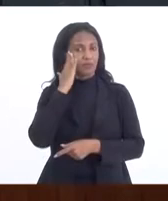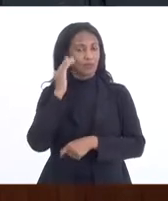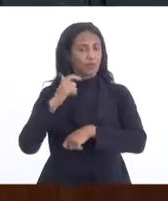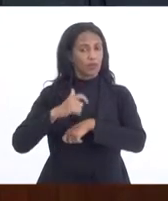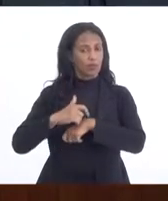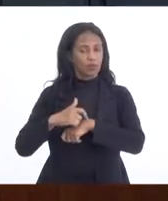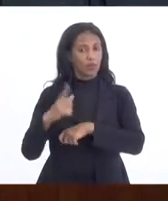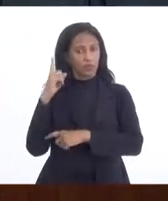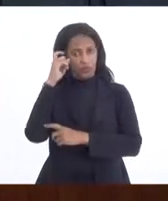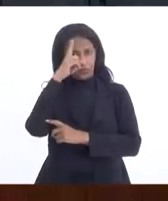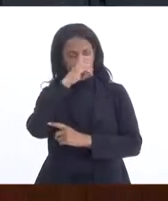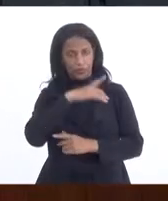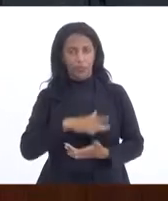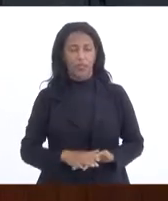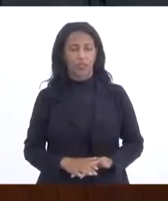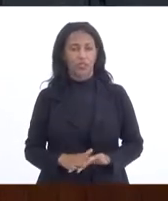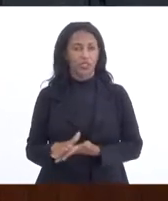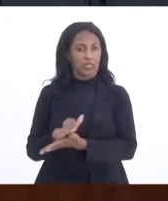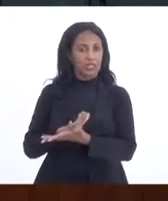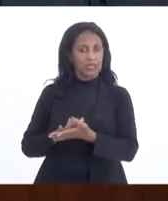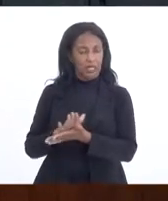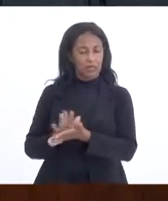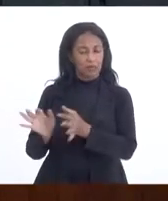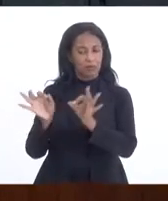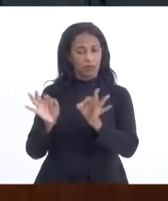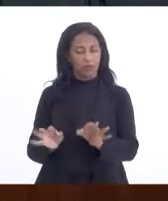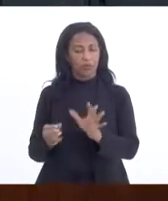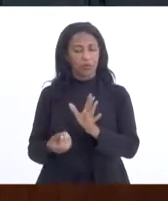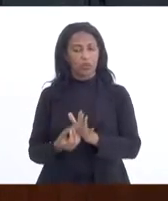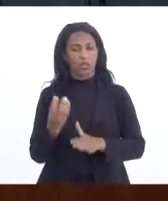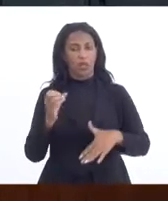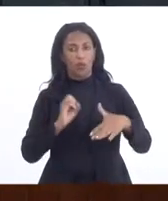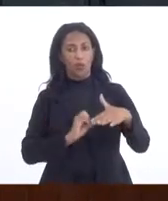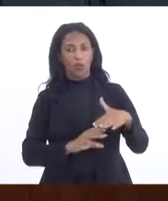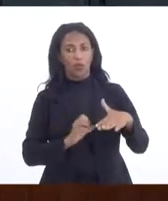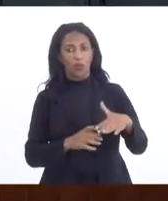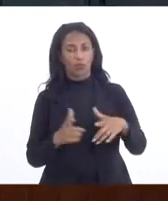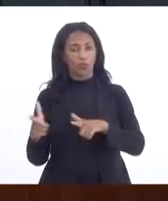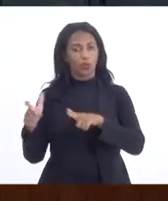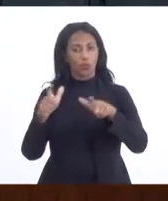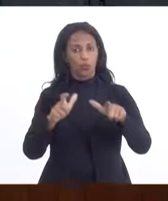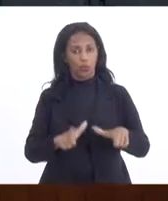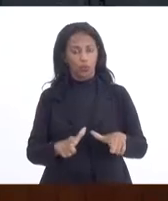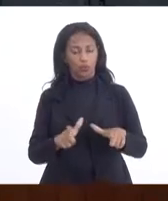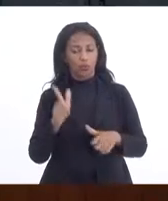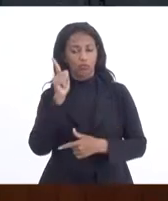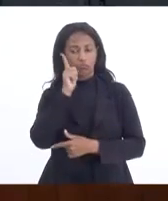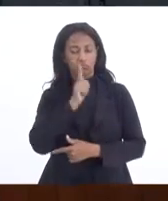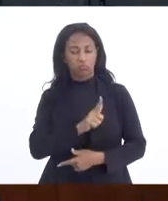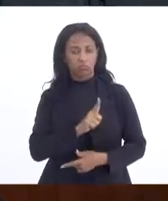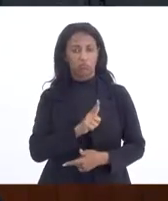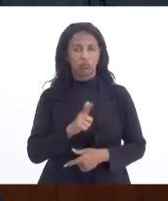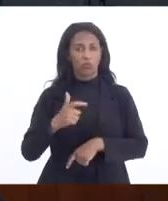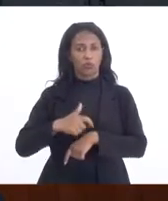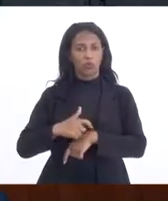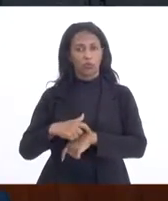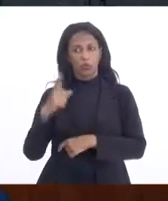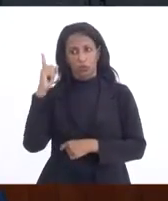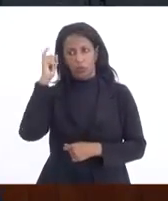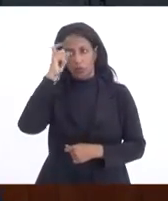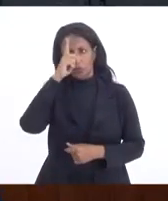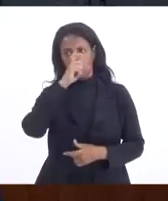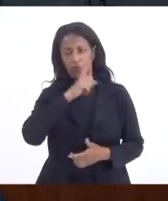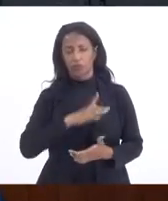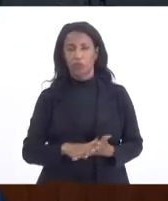momentos de dificuldade. E nada mais justo do que se criar um fundo onde a gente vai conseguir, nos momentos de